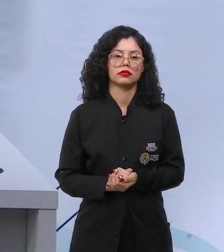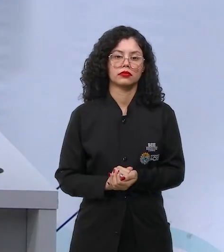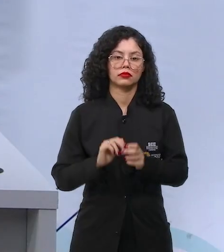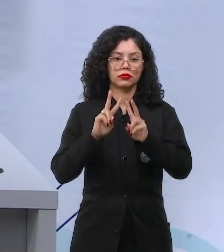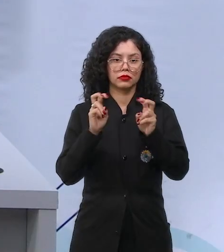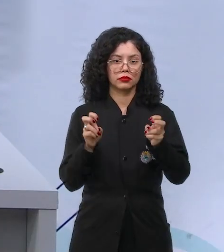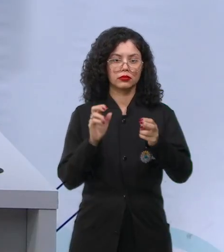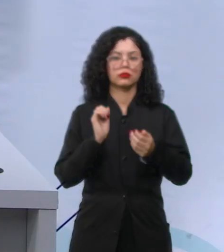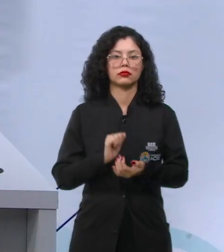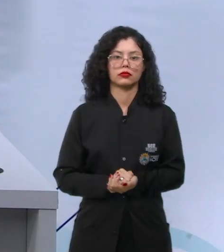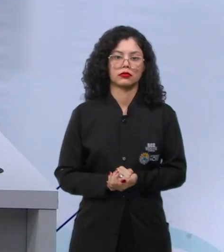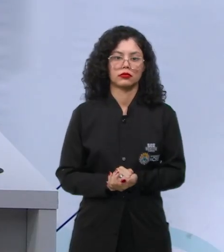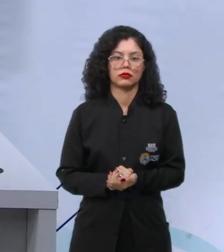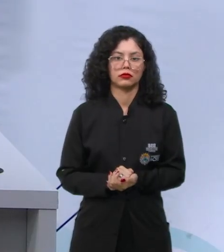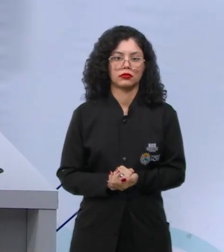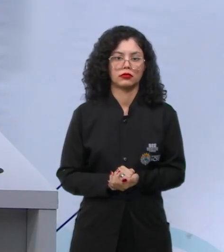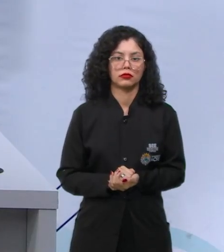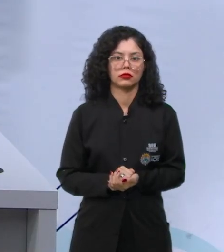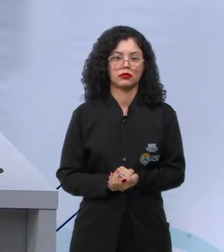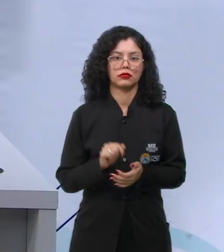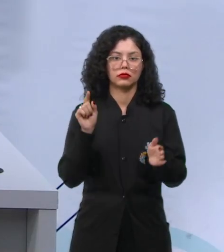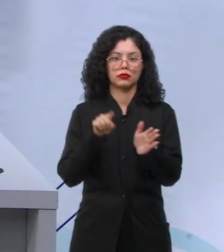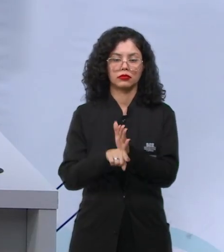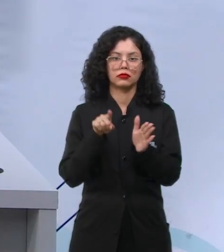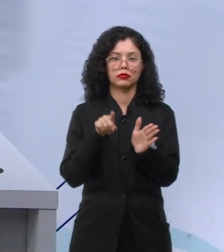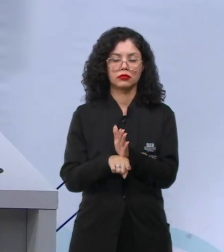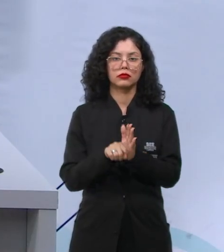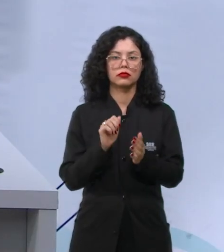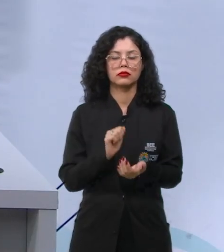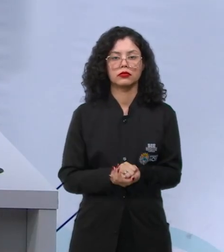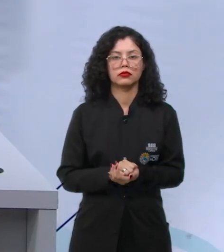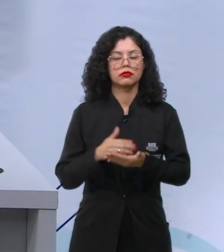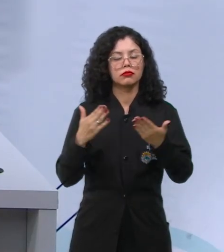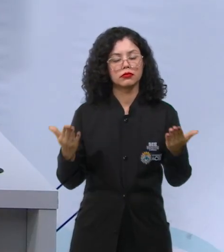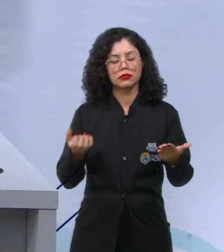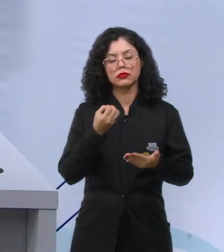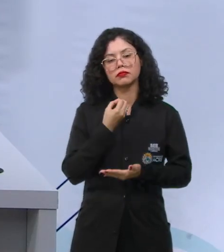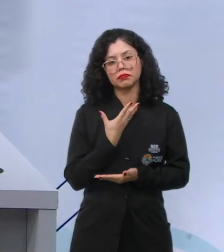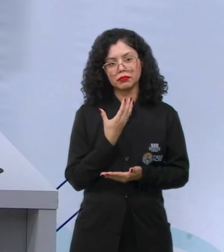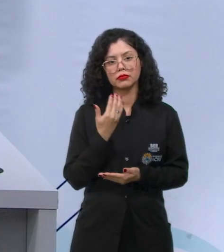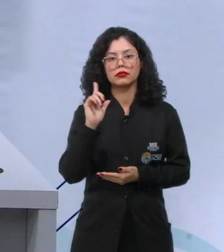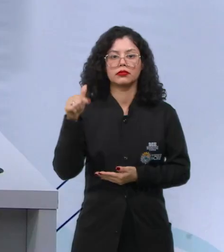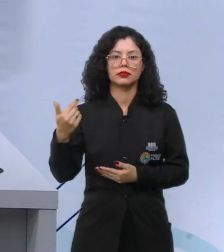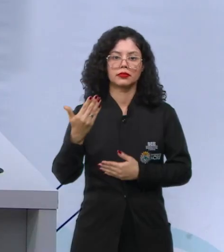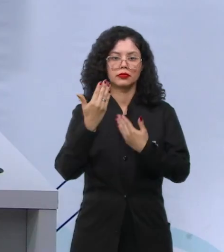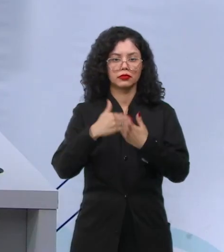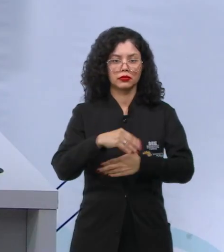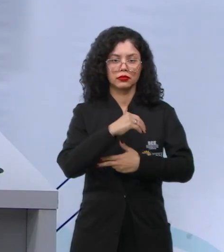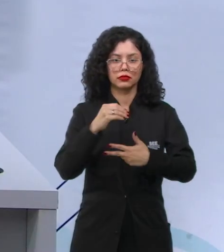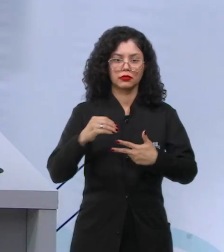compreendido essas questões e que se deem bem nas próximas